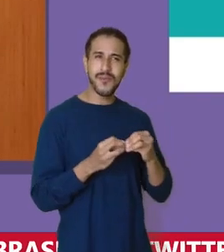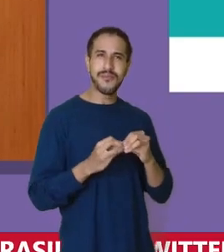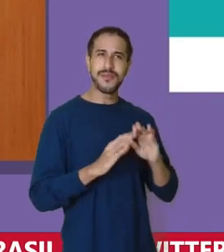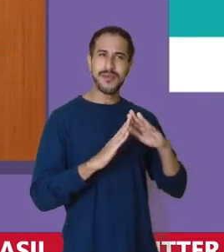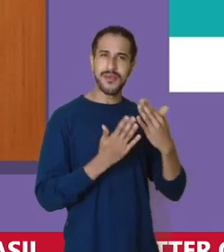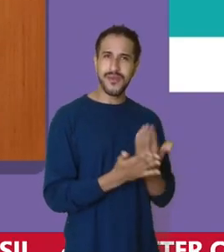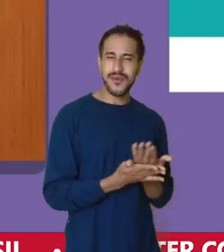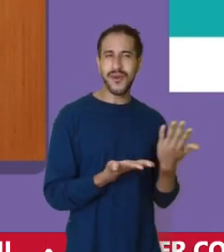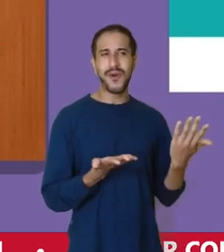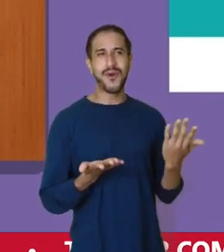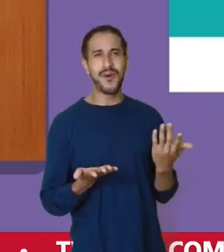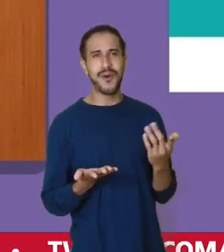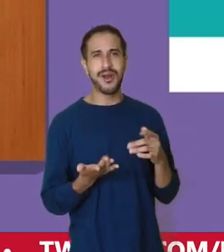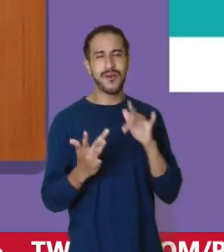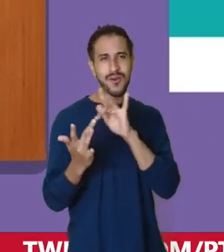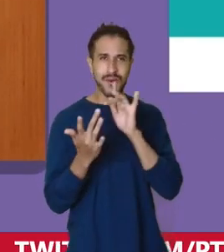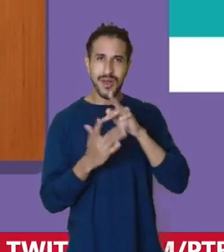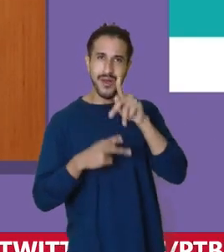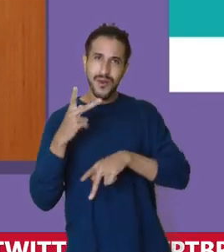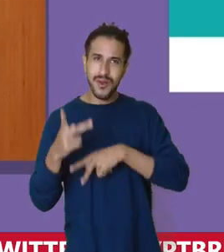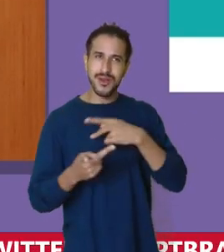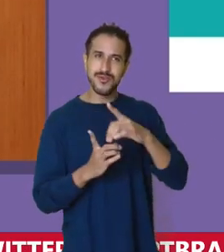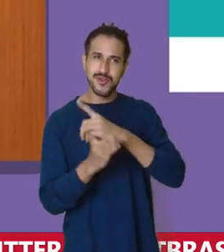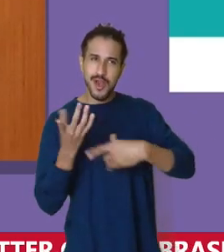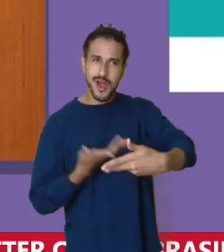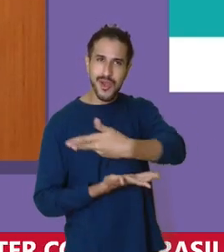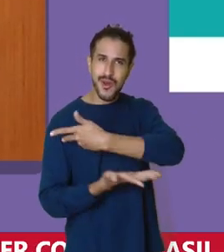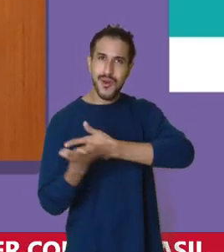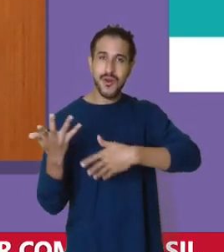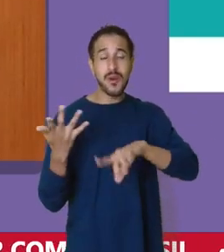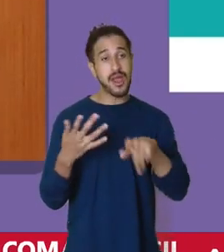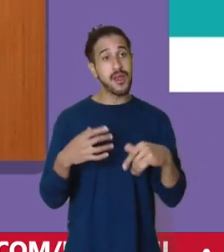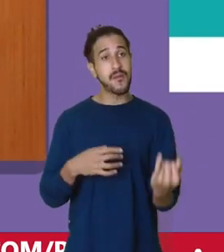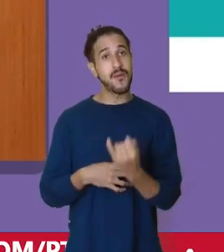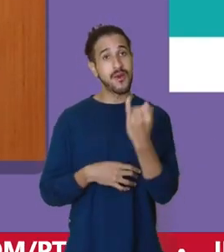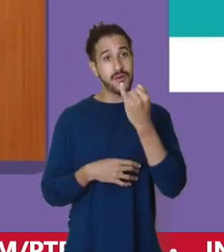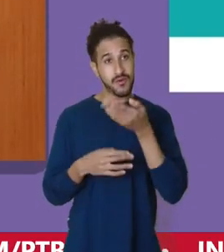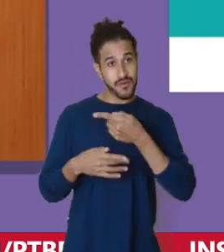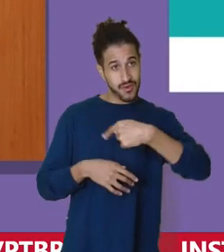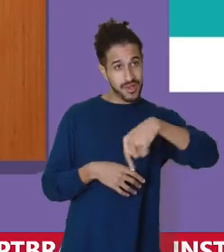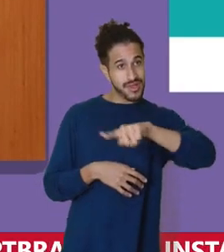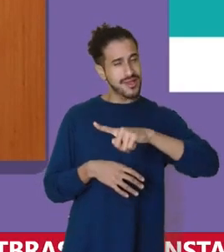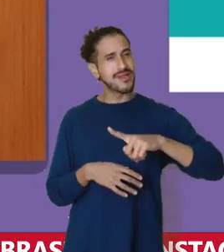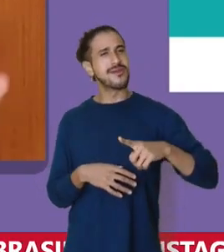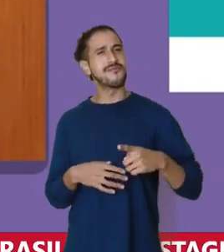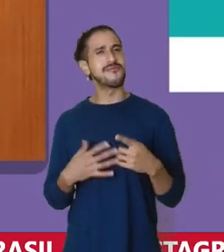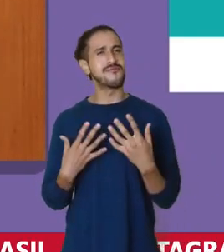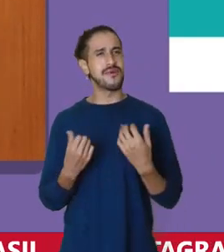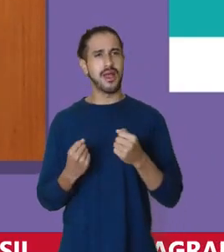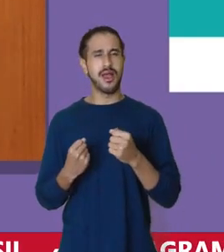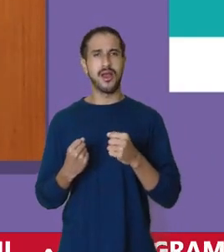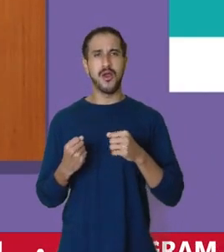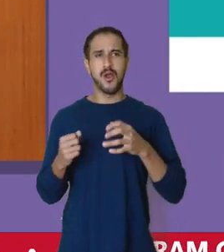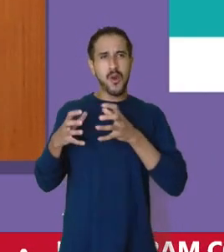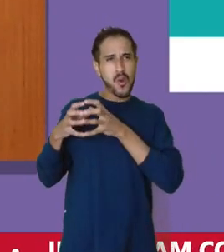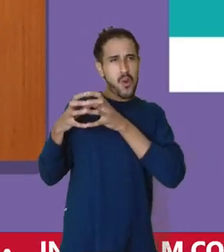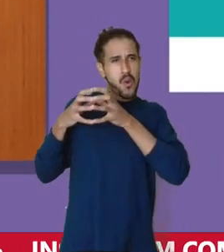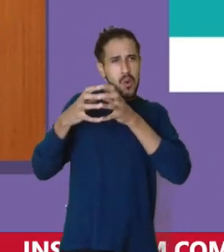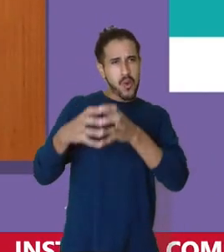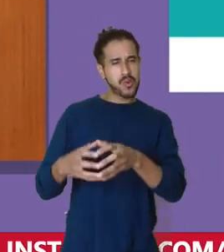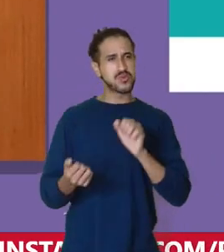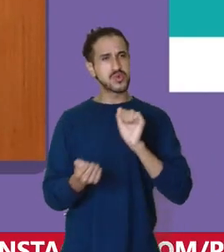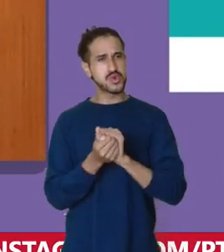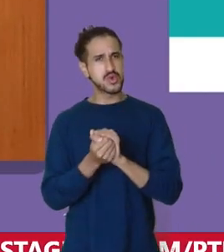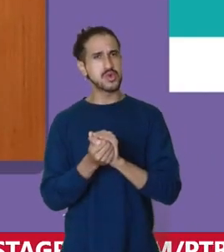escolas, enfim, para estar mesmo em contato com o povo, dialogando com o povo. E é muito importante vocês irem, para além da companheirada que está